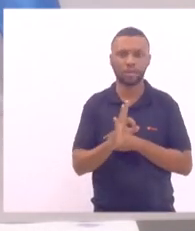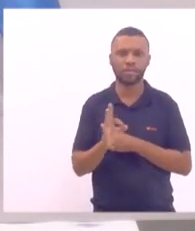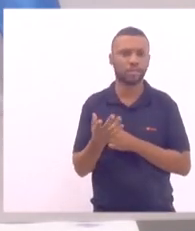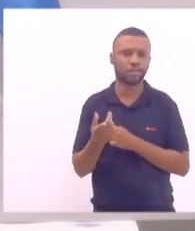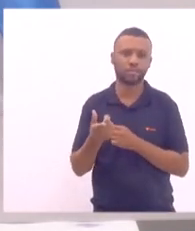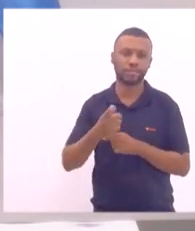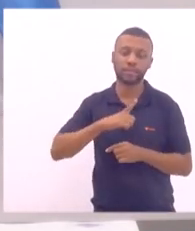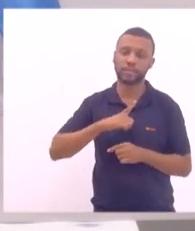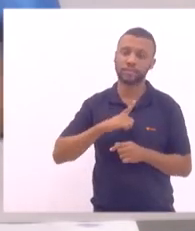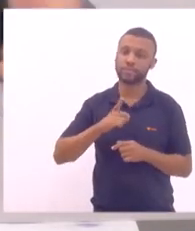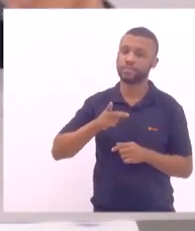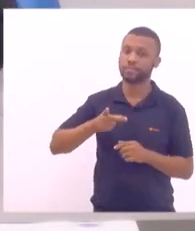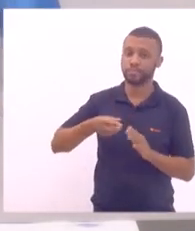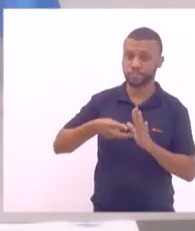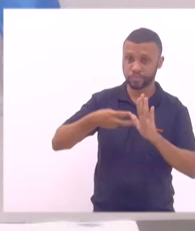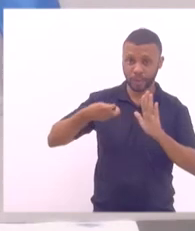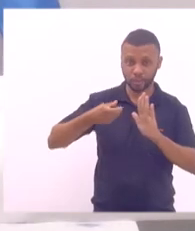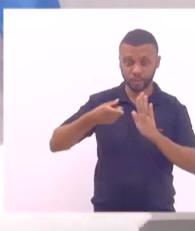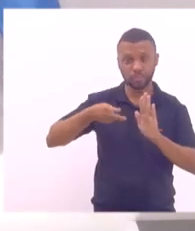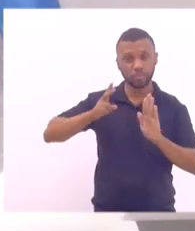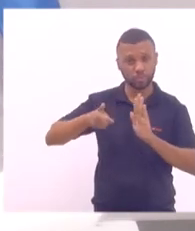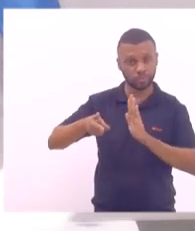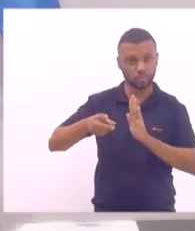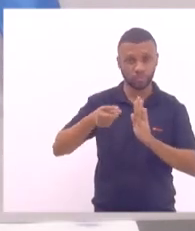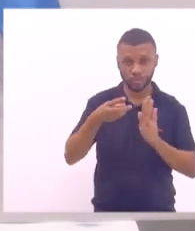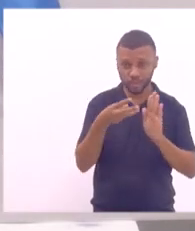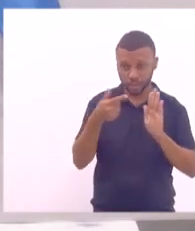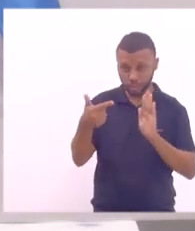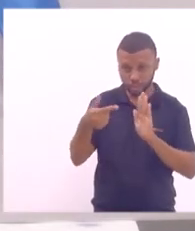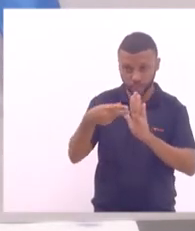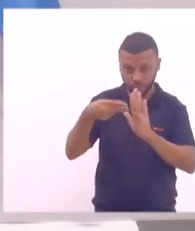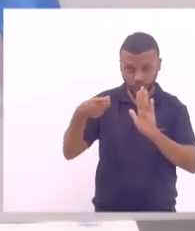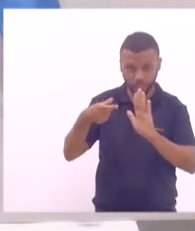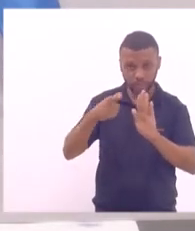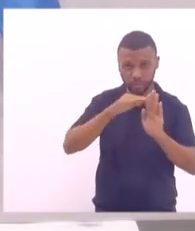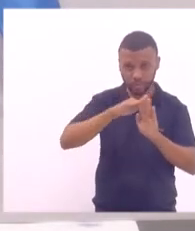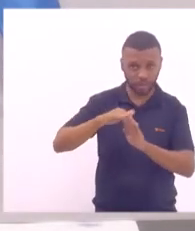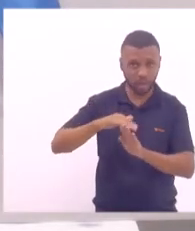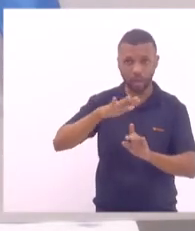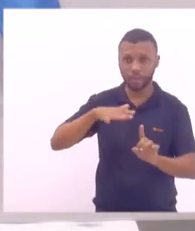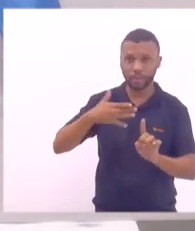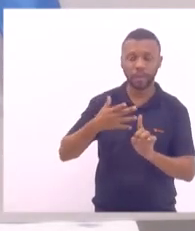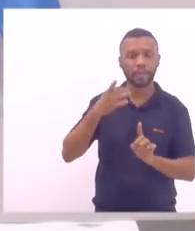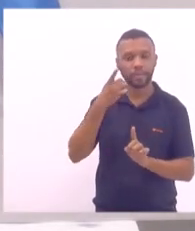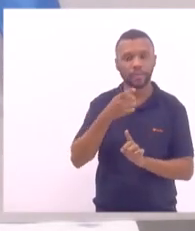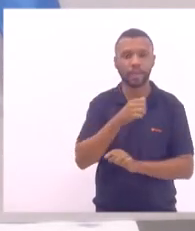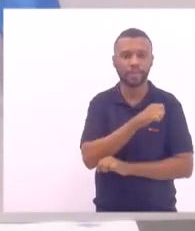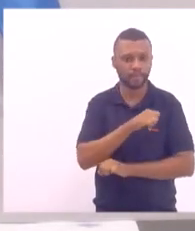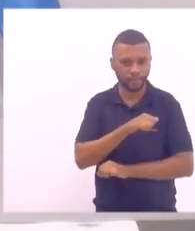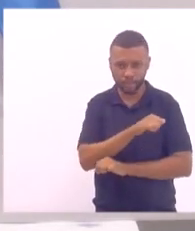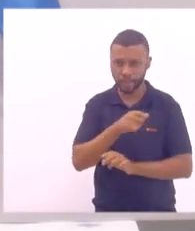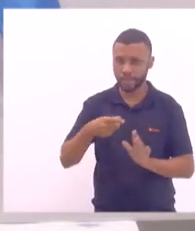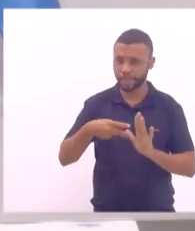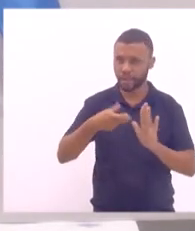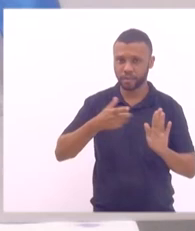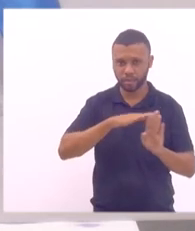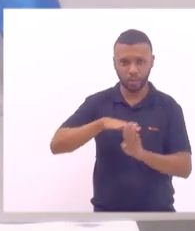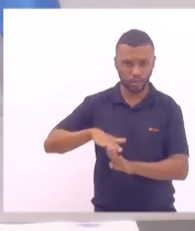Mantivemos o 31. Vamos derrubar o 32? Em homenagem à deputada enfermeira?